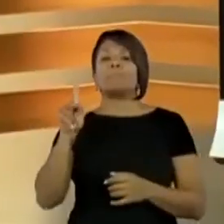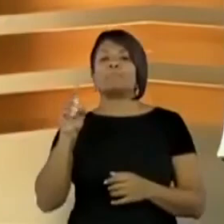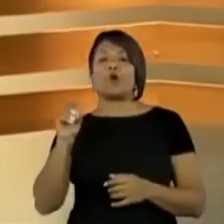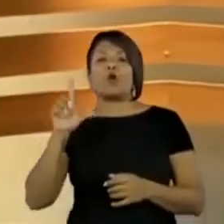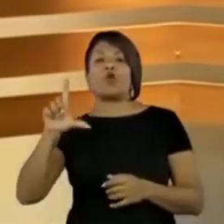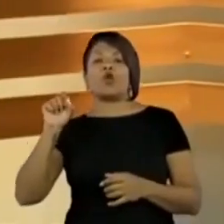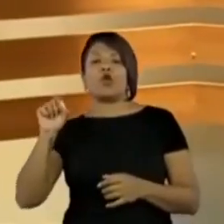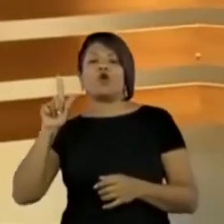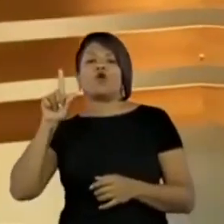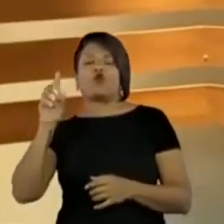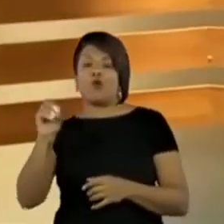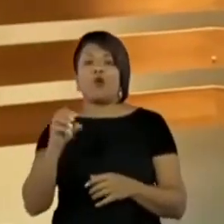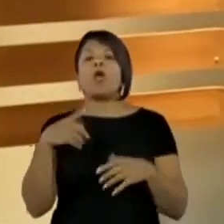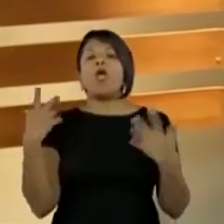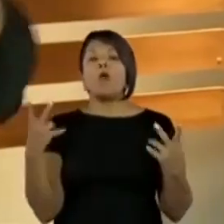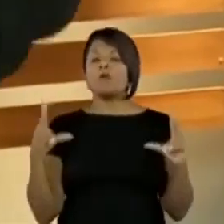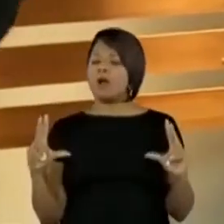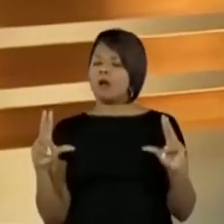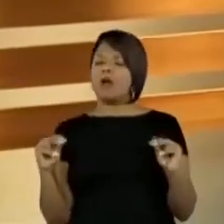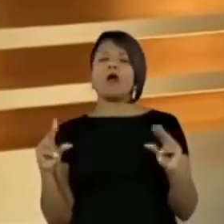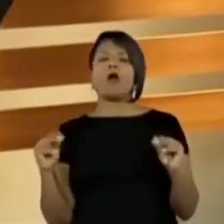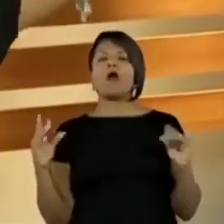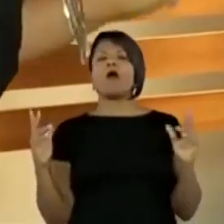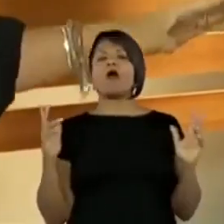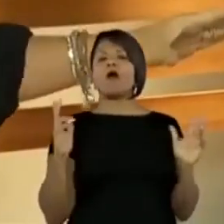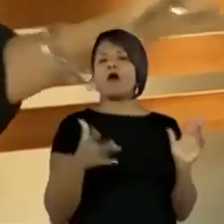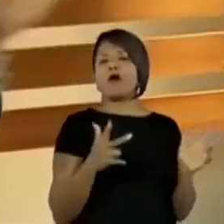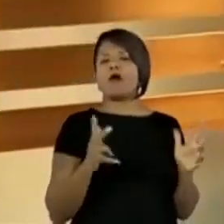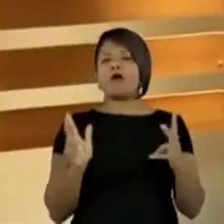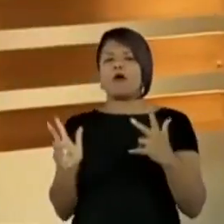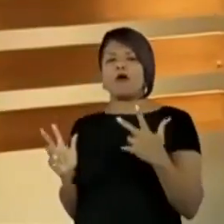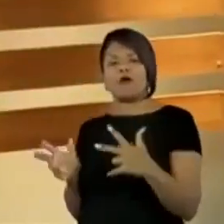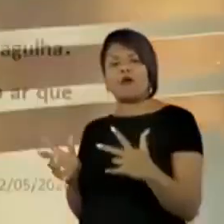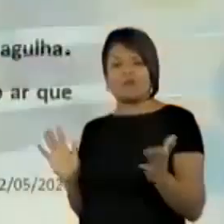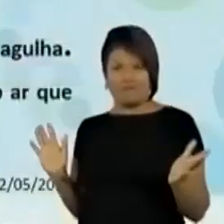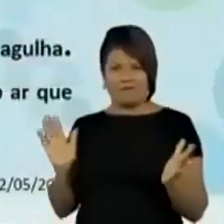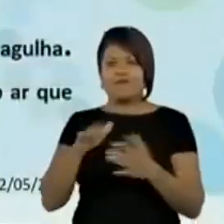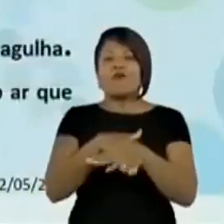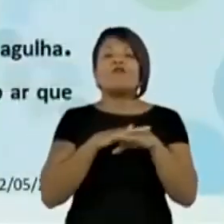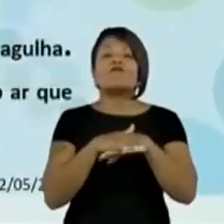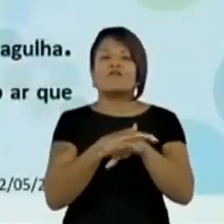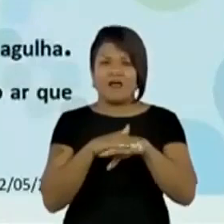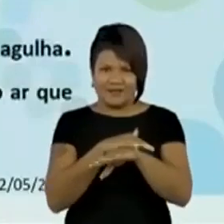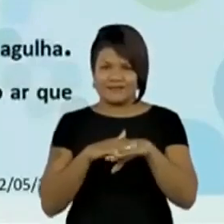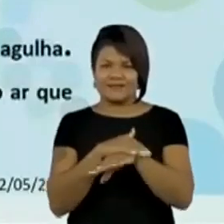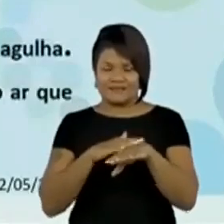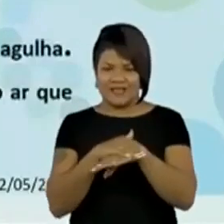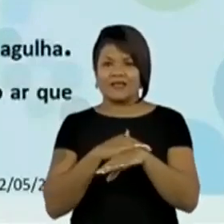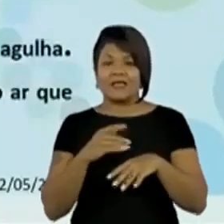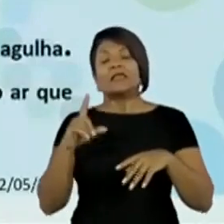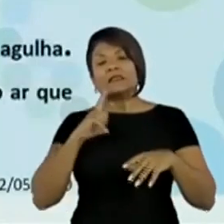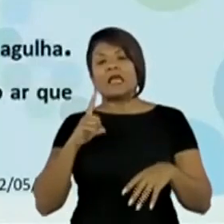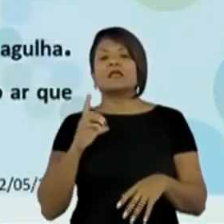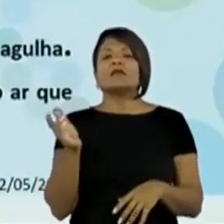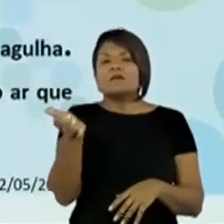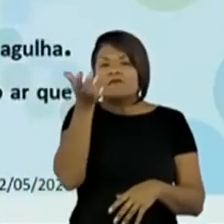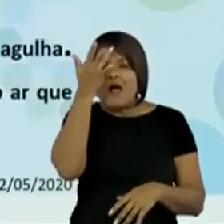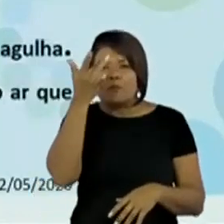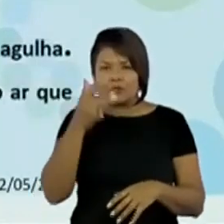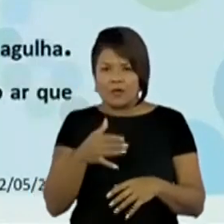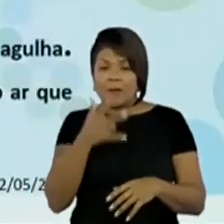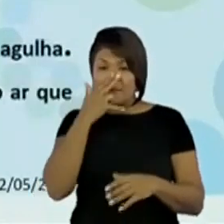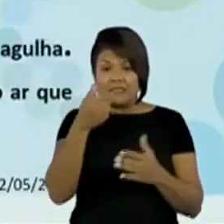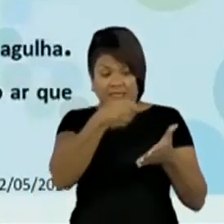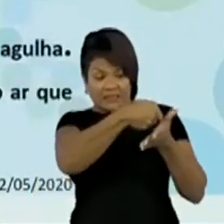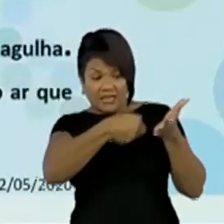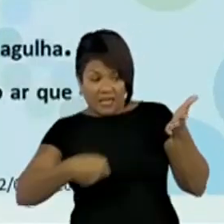uma conversa. Quando eu coloco num texto assim, é como... Apólogo quer dizer mais ou menos fábula. Quando eu coloco num